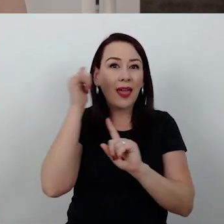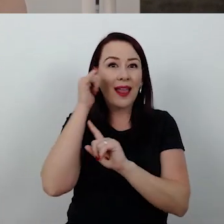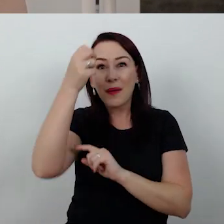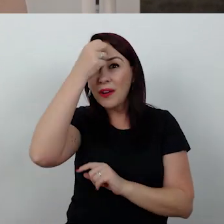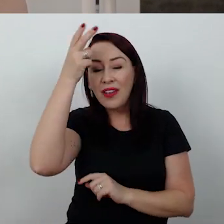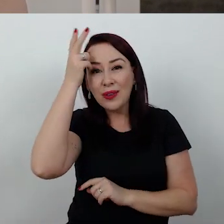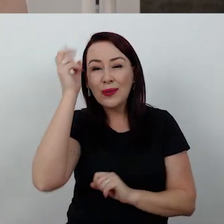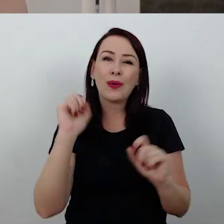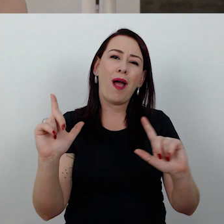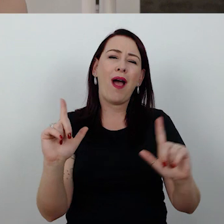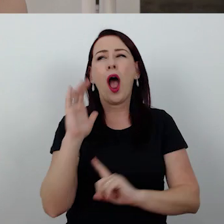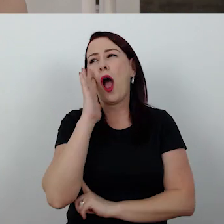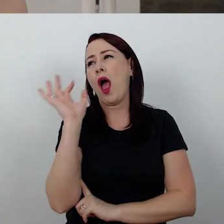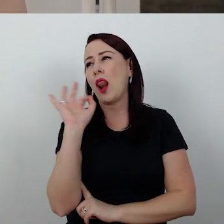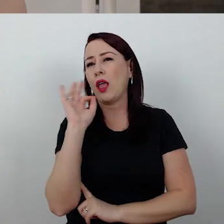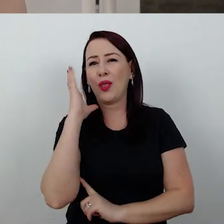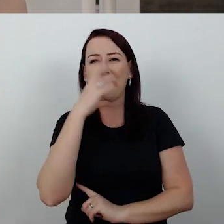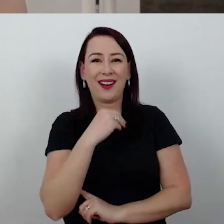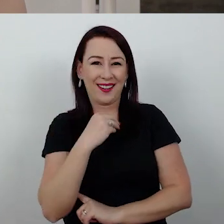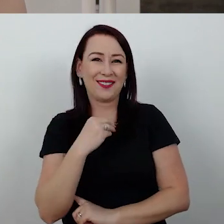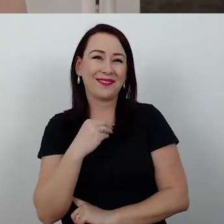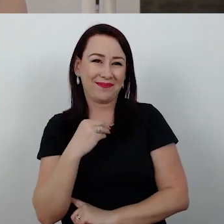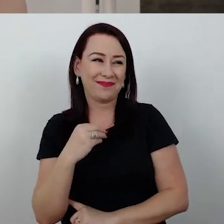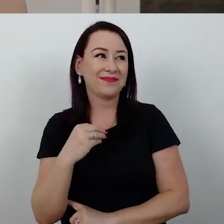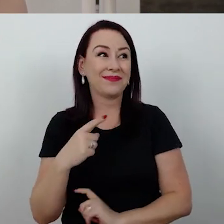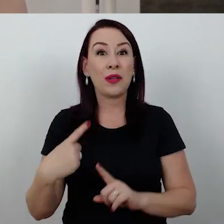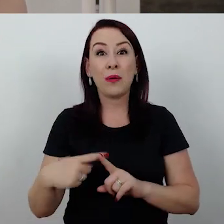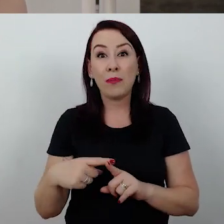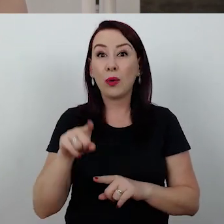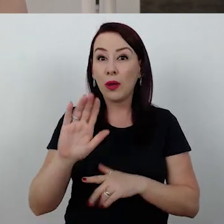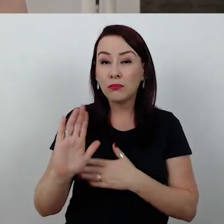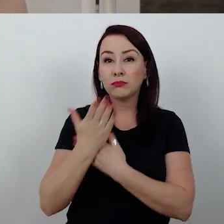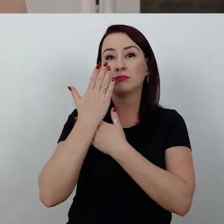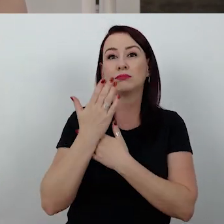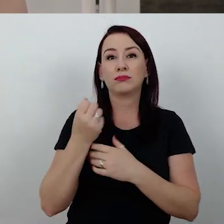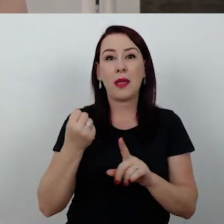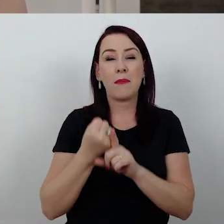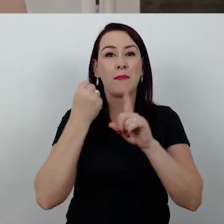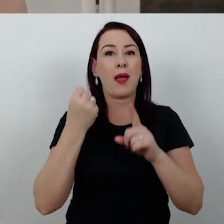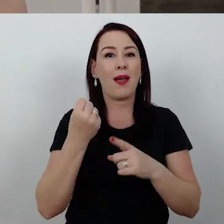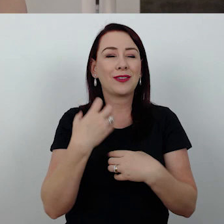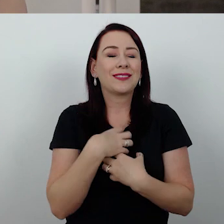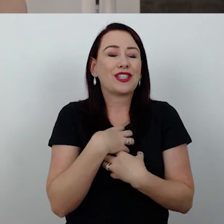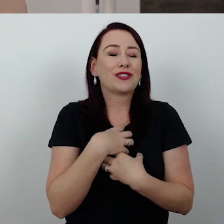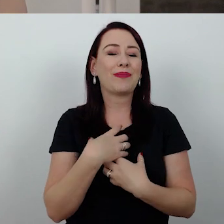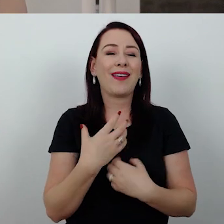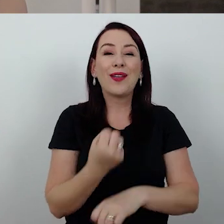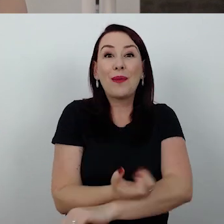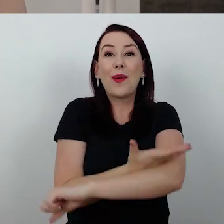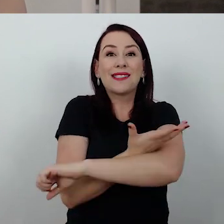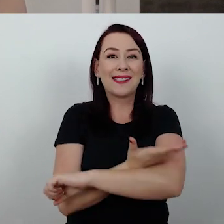prefeitura, falando que coisa linda. Então, assim, o impacto, emocional que causa